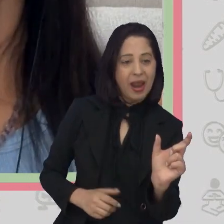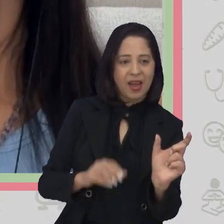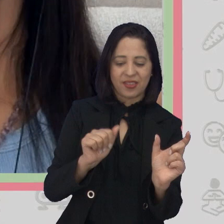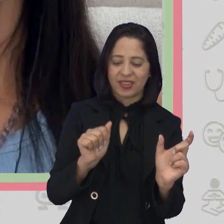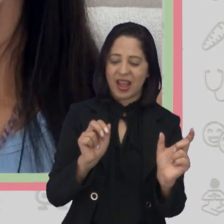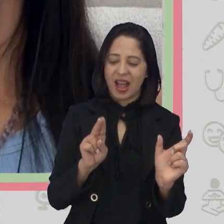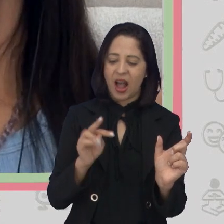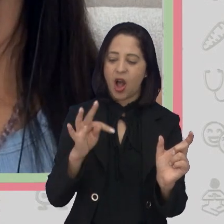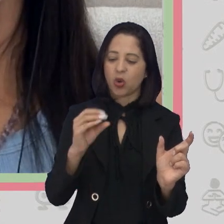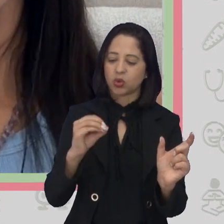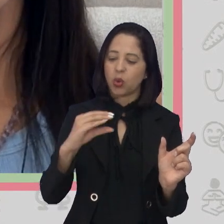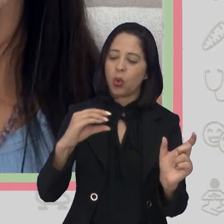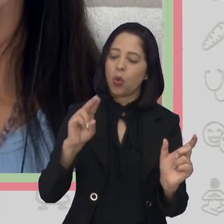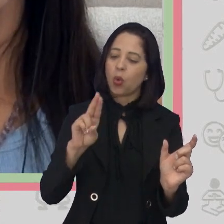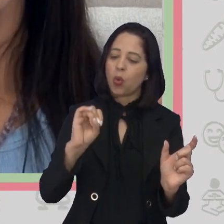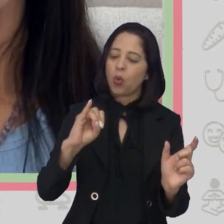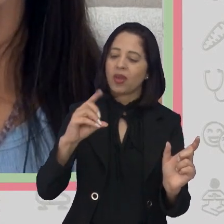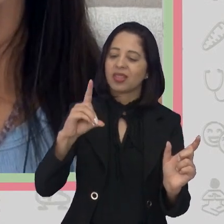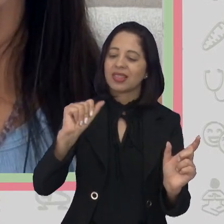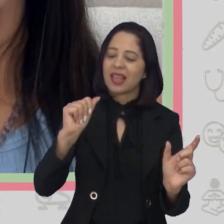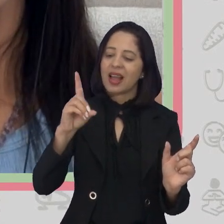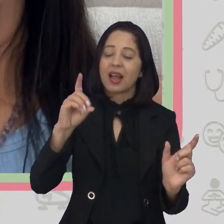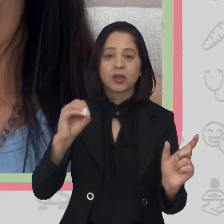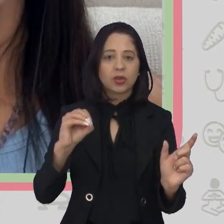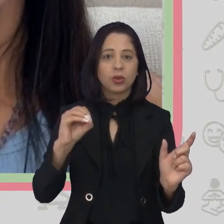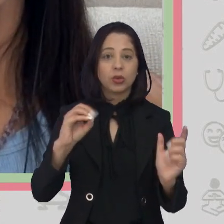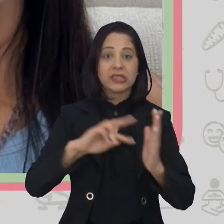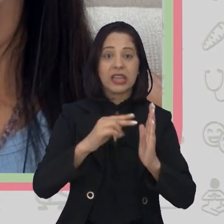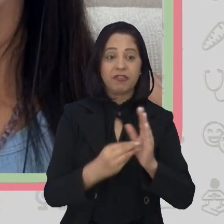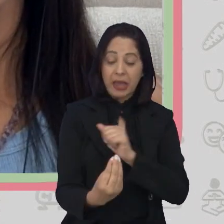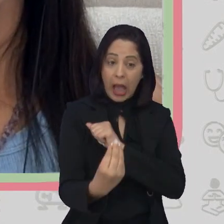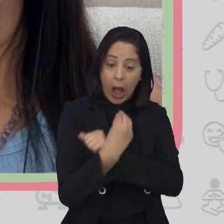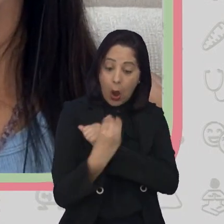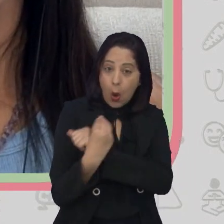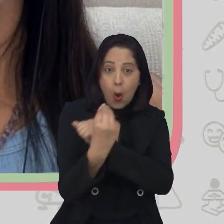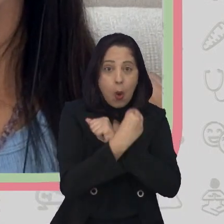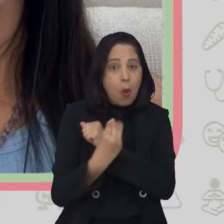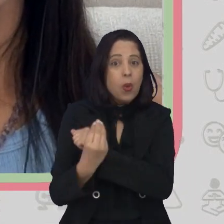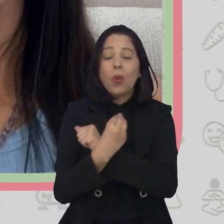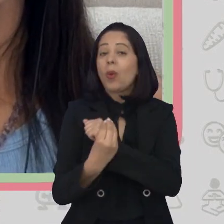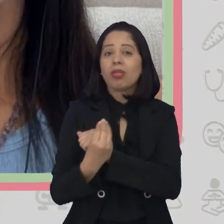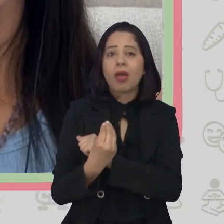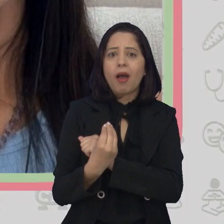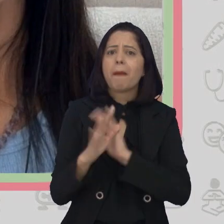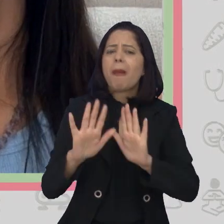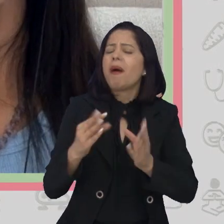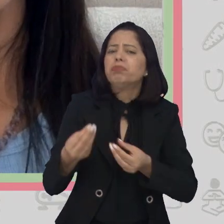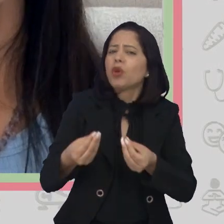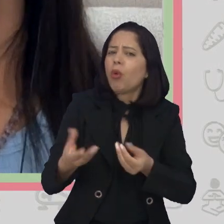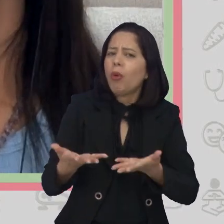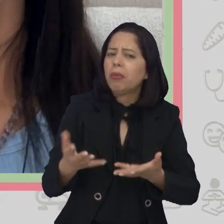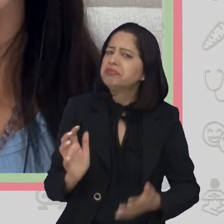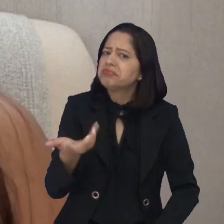autocuidado. Vivian, como que a gente pode praticar esse autocuidado para garantir aí uma longevidade?